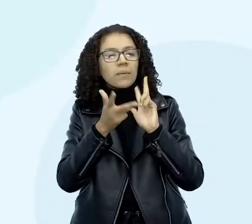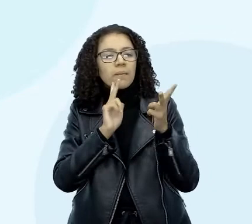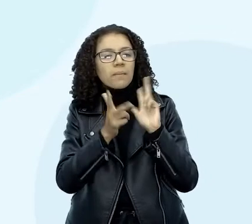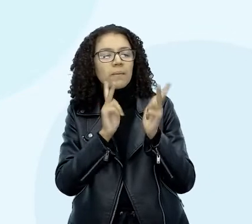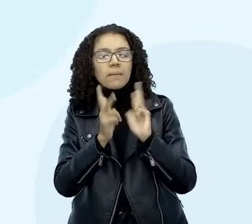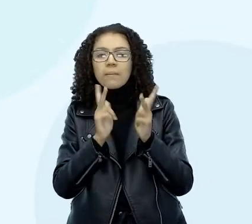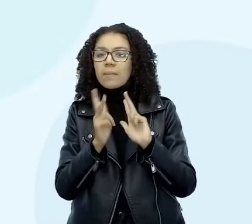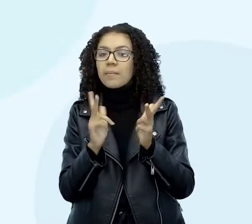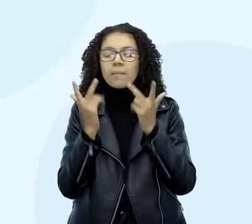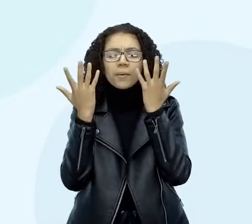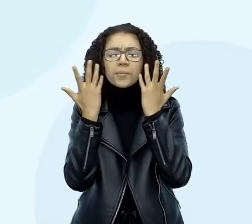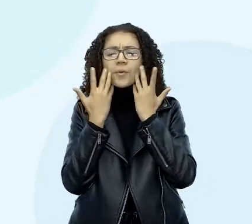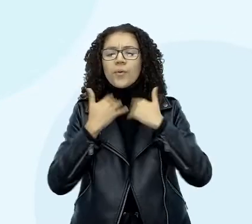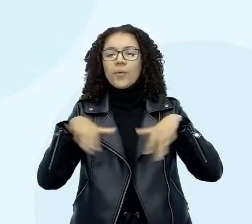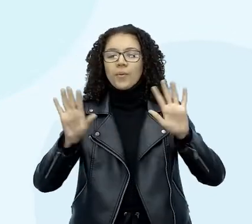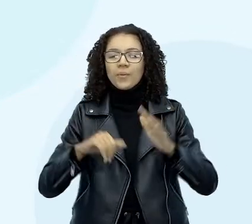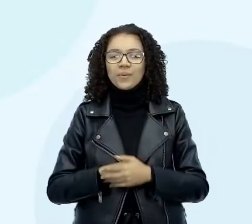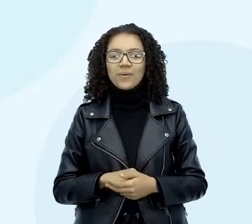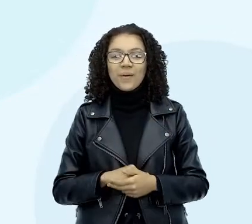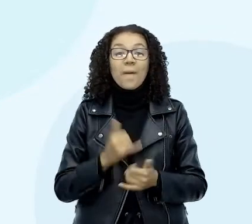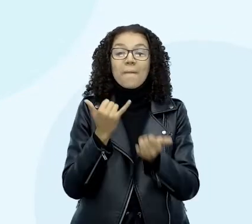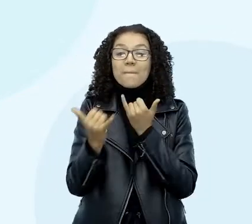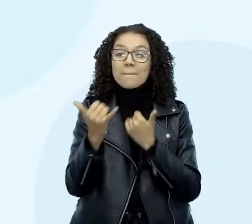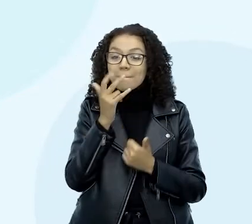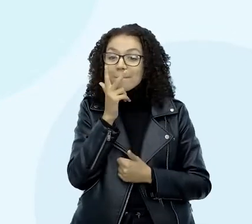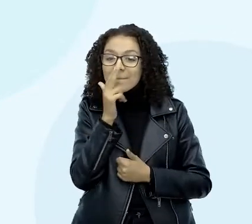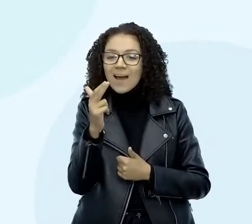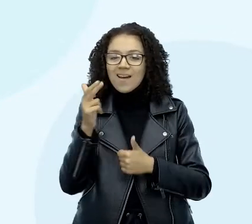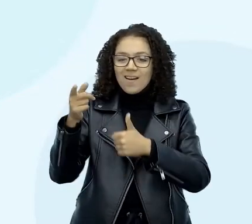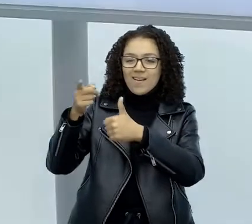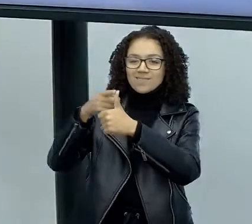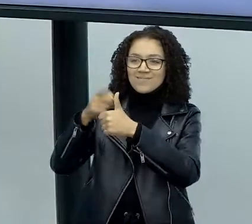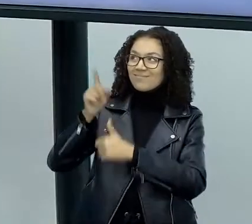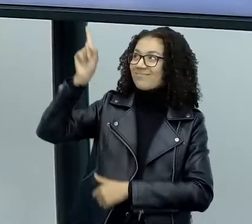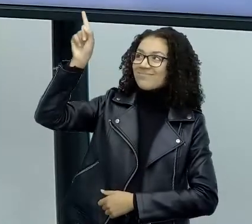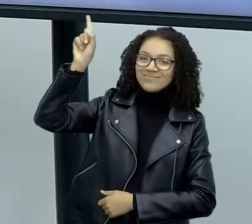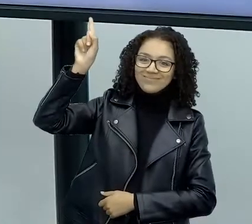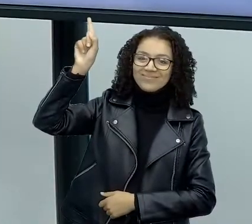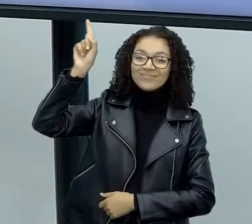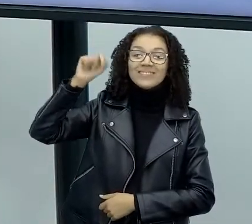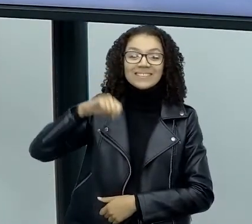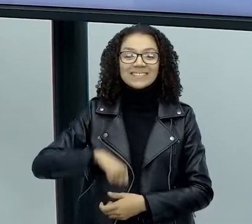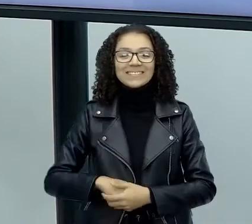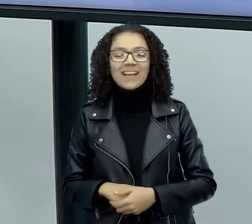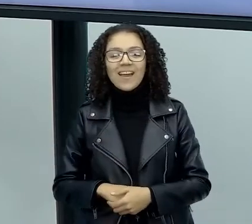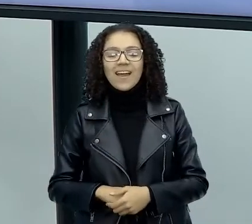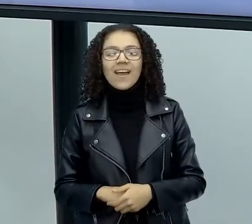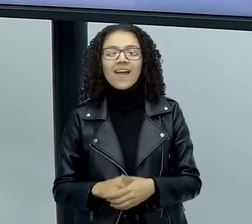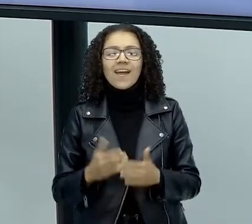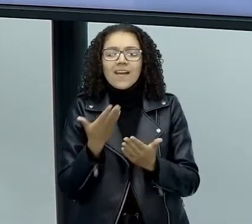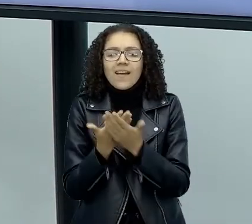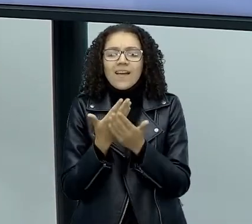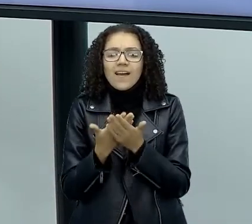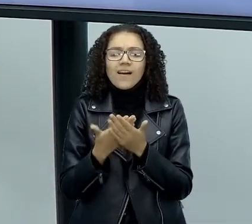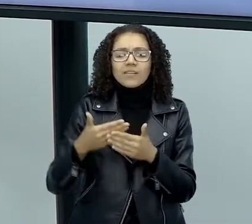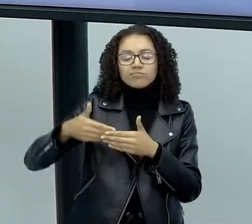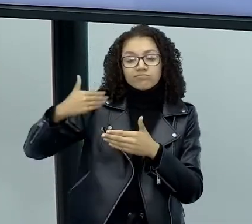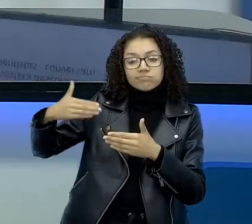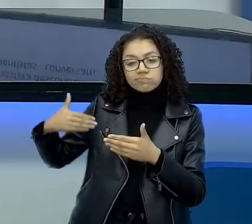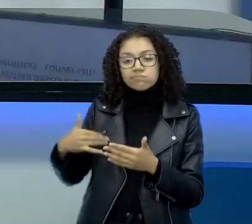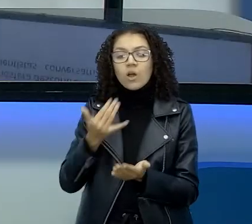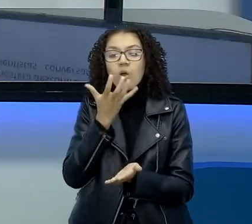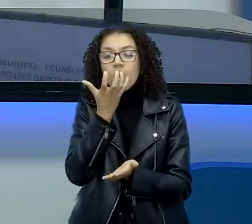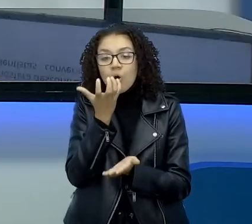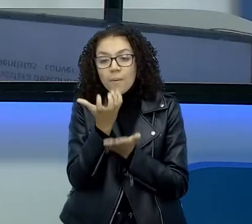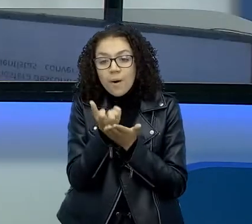Eu acabei lembrando mais do Dragões da Garagem, mas nas outras aulas a gente discute um pouquinho mais sobre os podcasts, tá